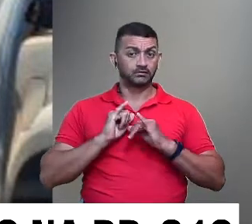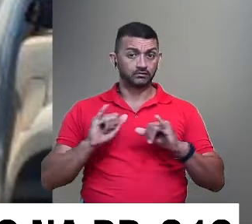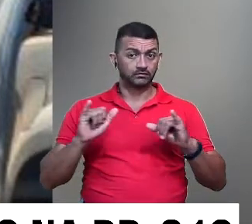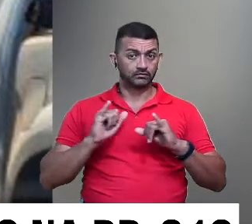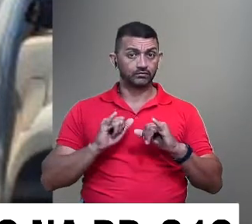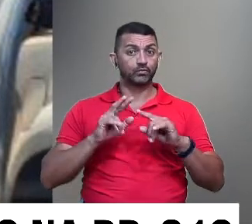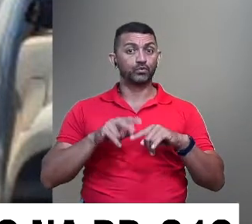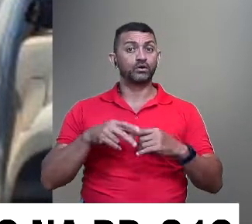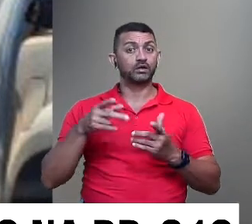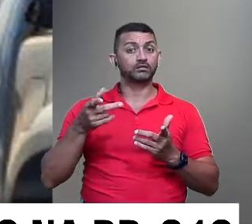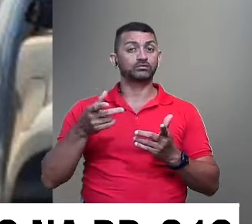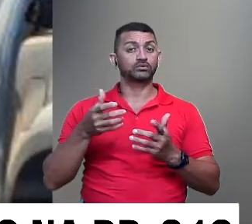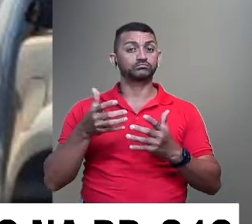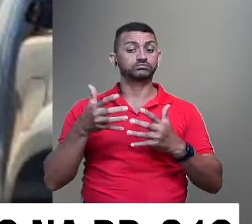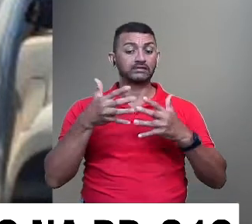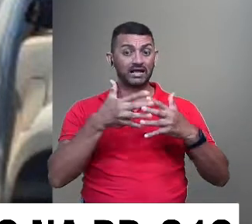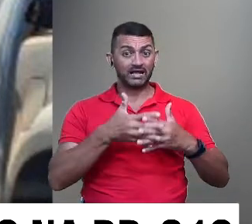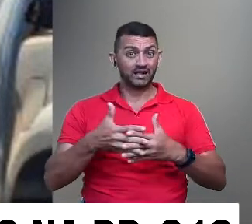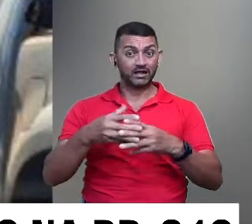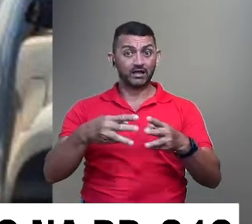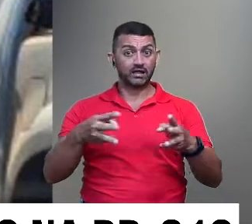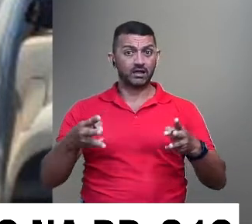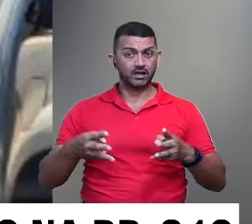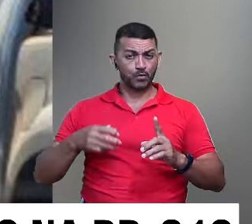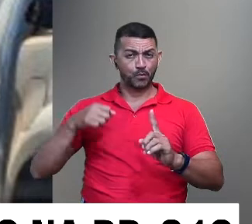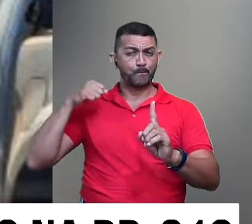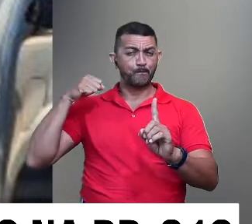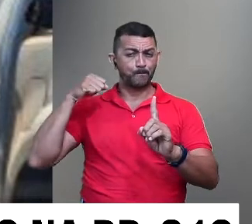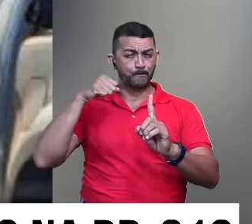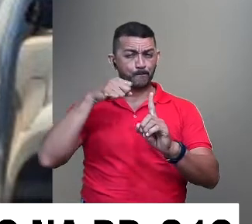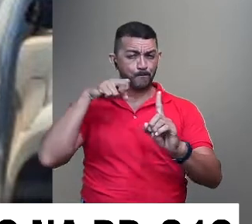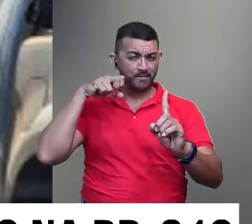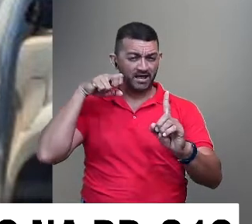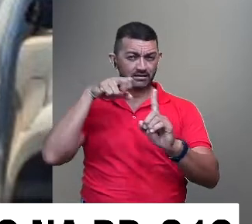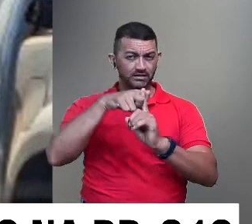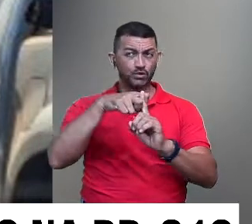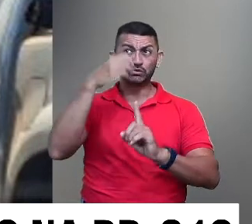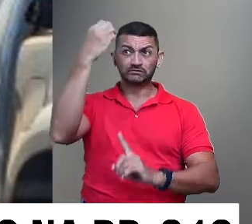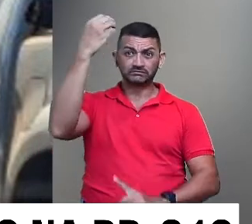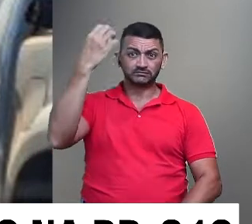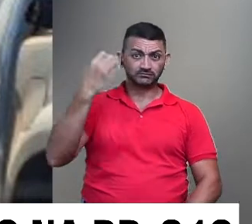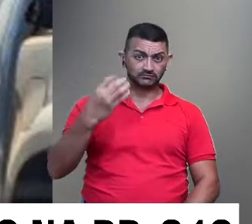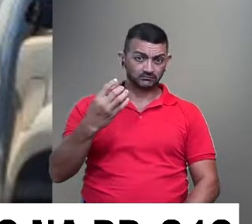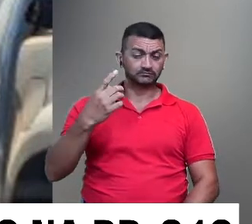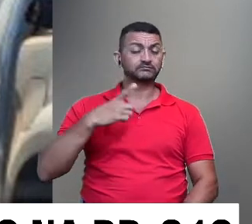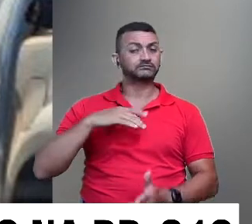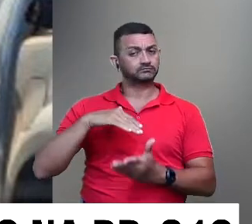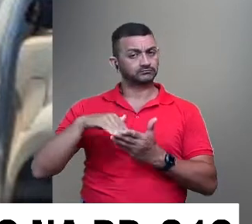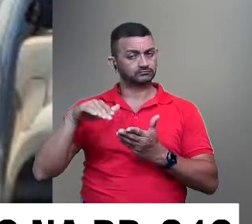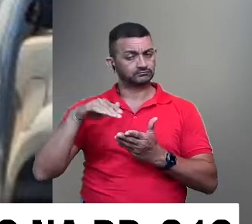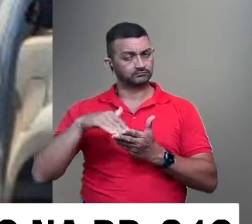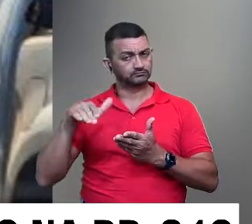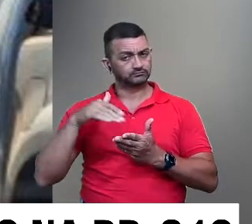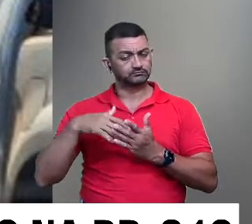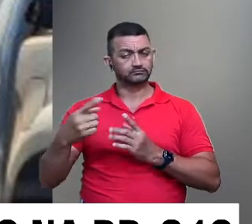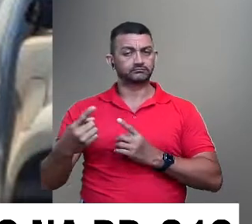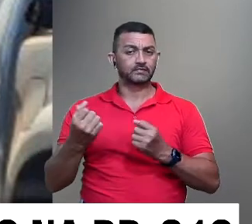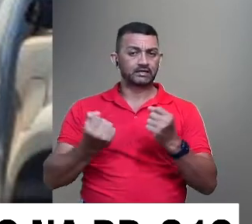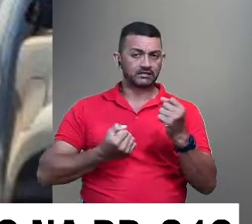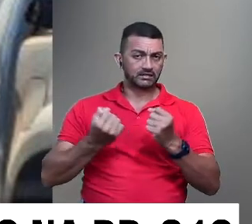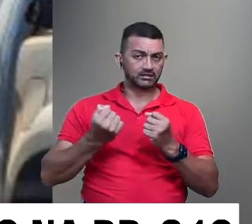só, eles informaram que foi devido uma carreta que bateu e danificou a estrutura do semáforo e que a Cetran já